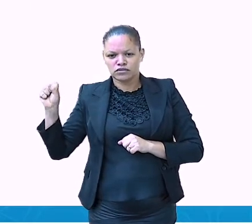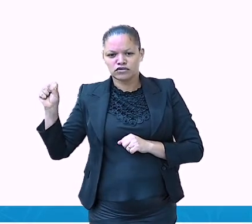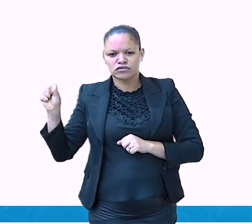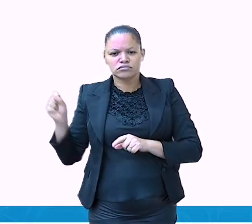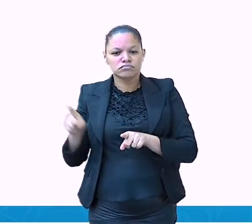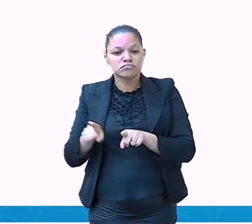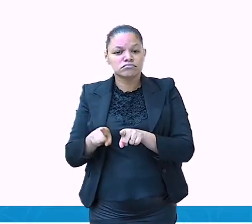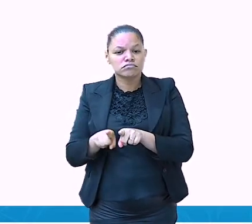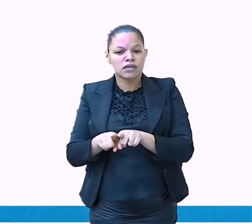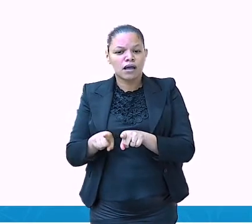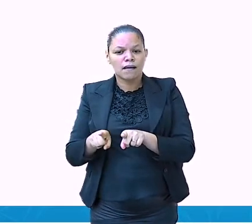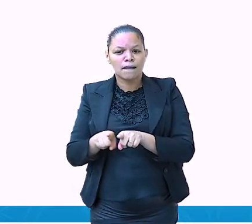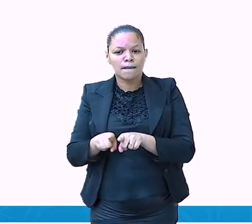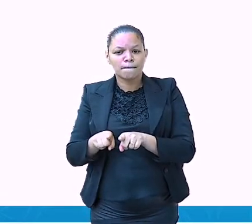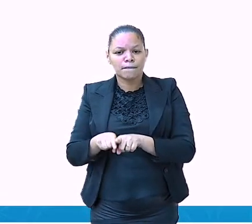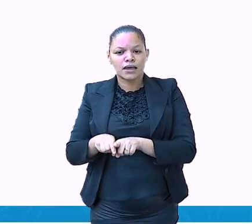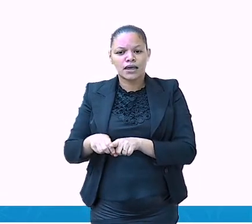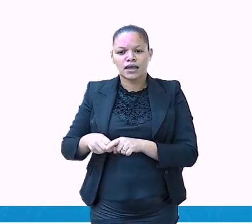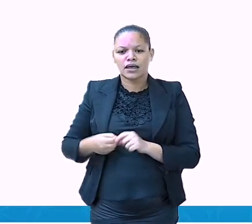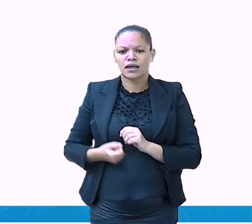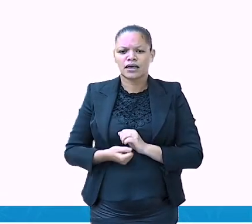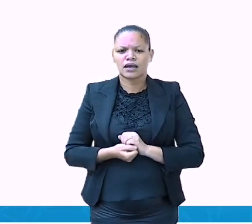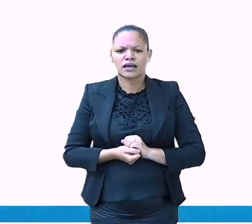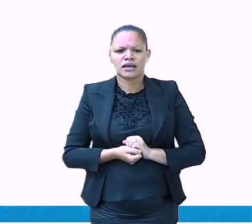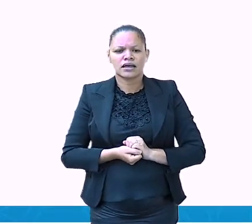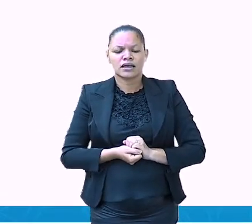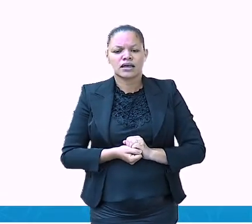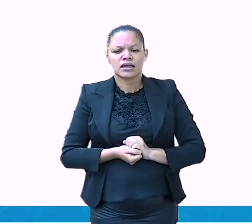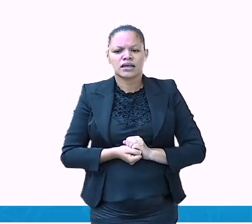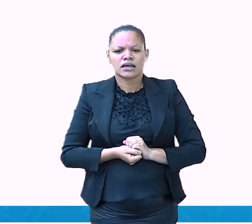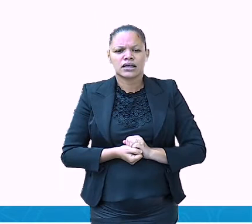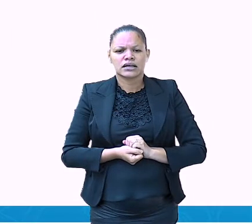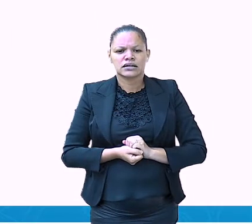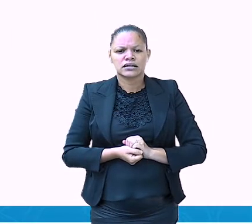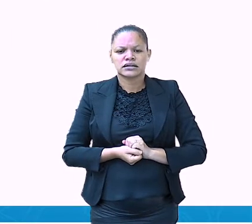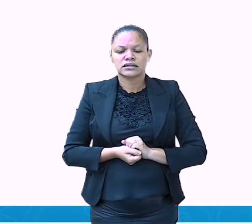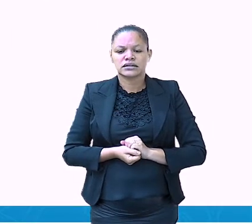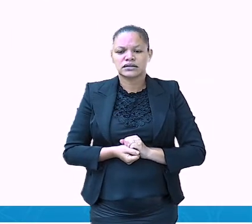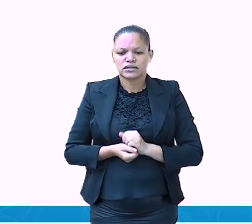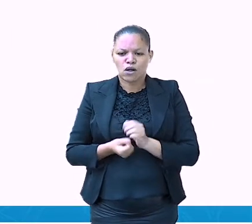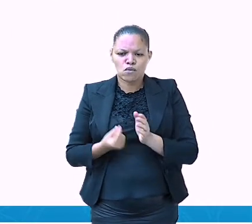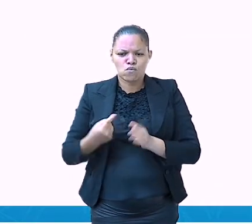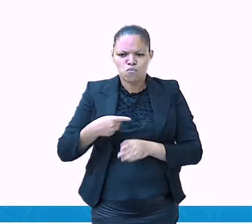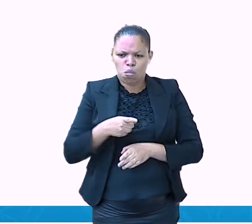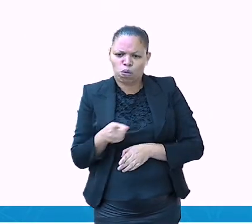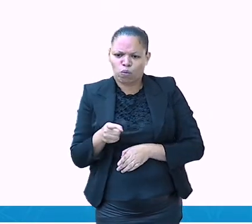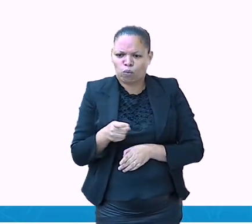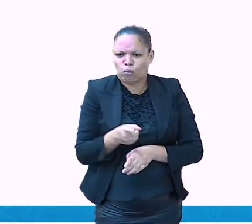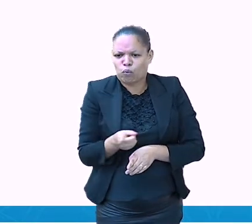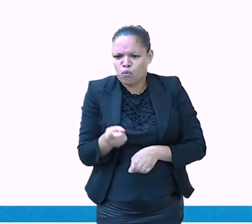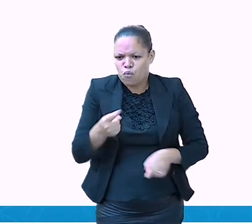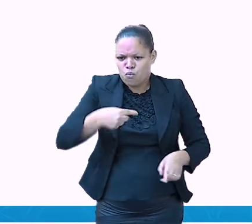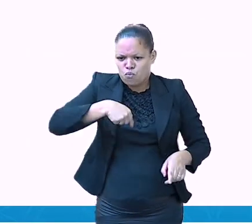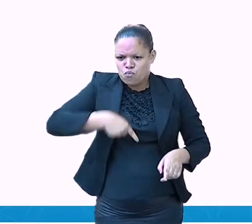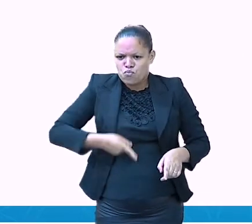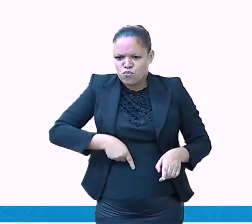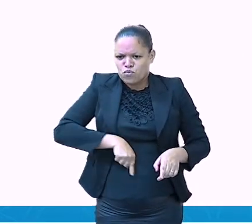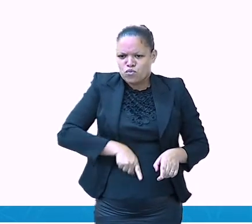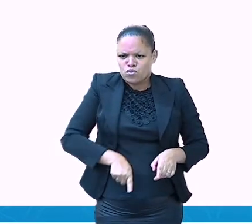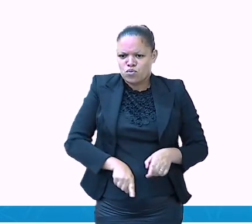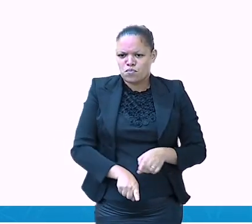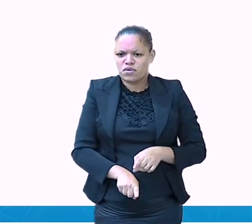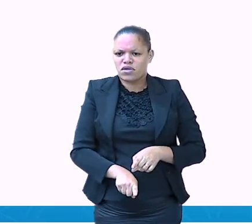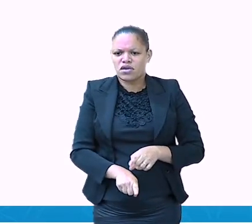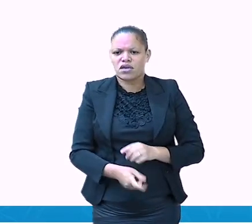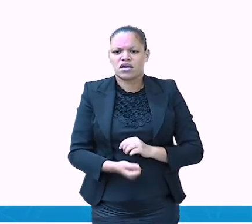plateumintos, as solitárias, têm boca e intestino. Já os nemateumintos, eles